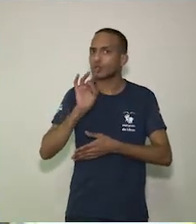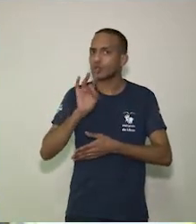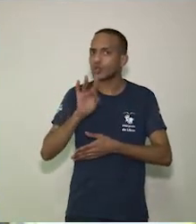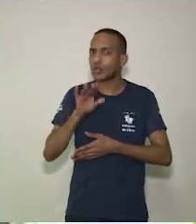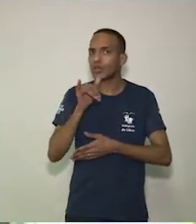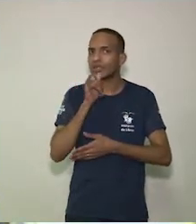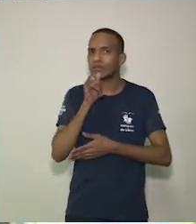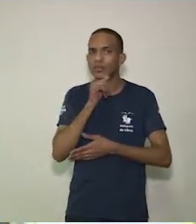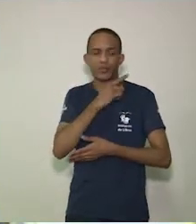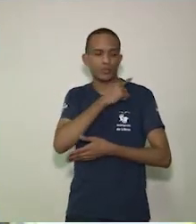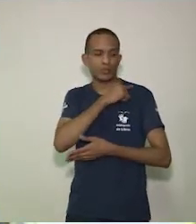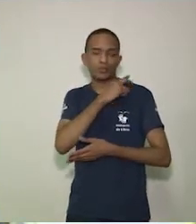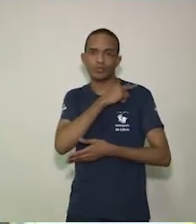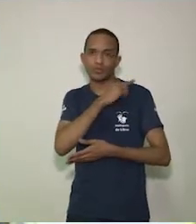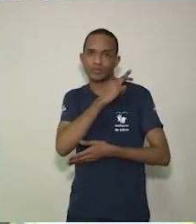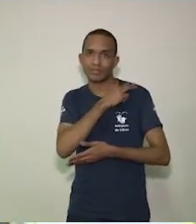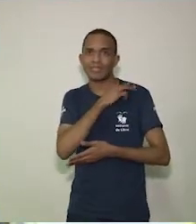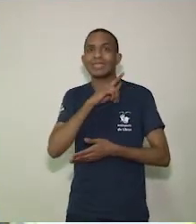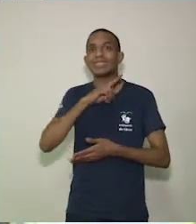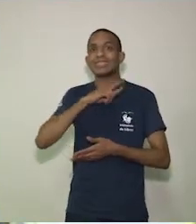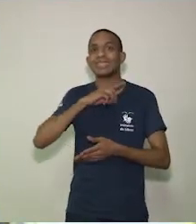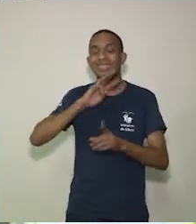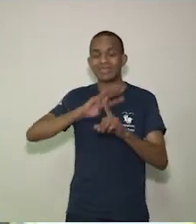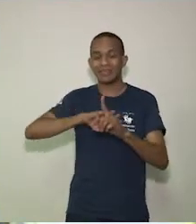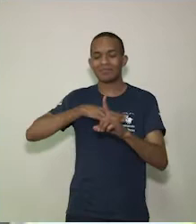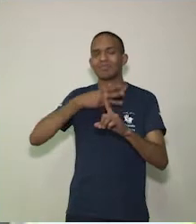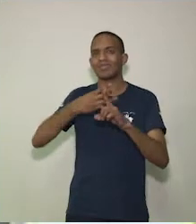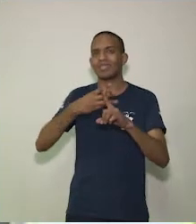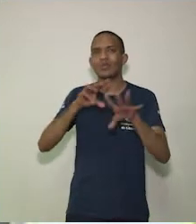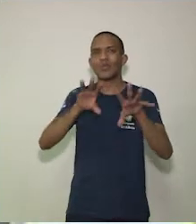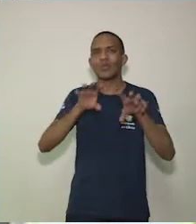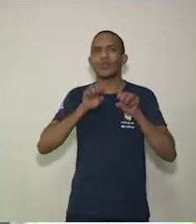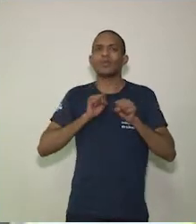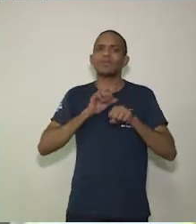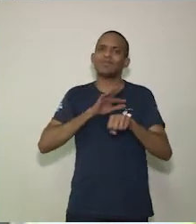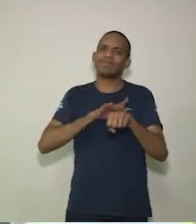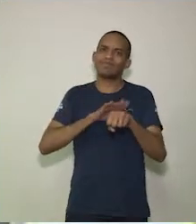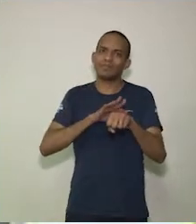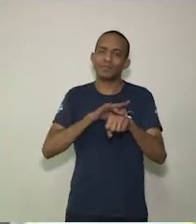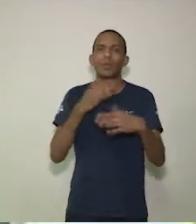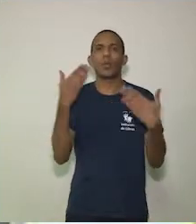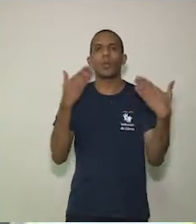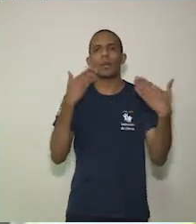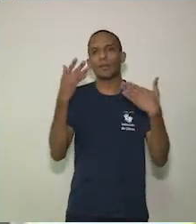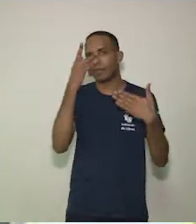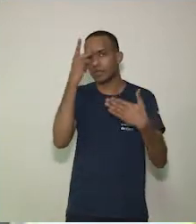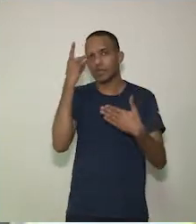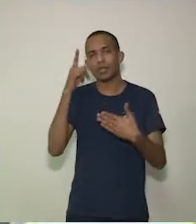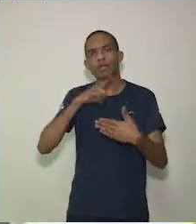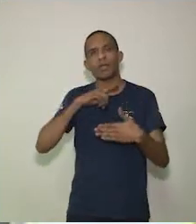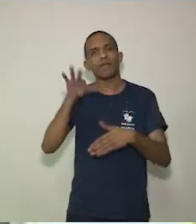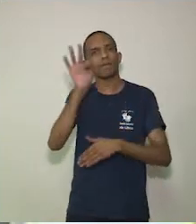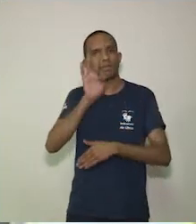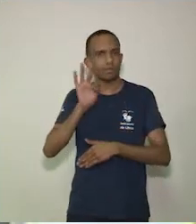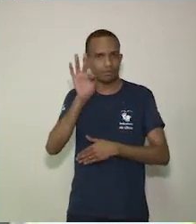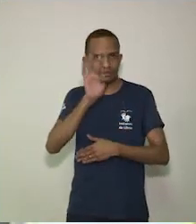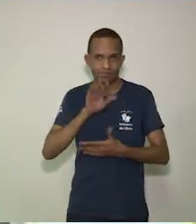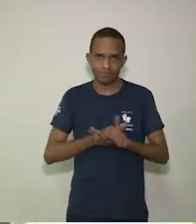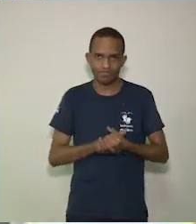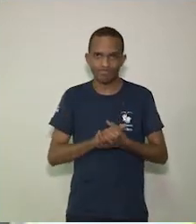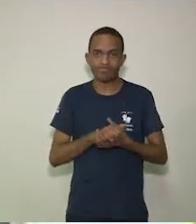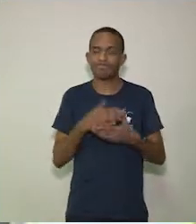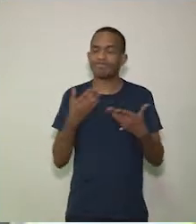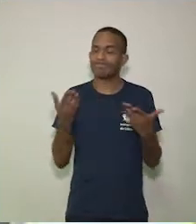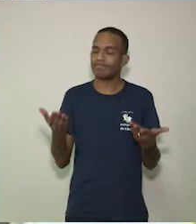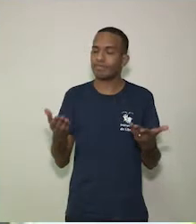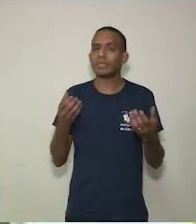ensino médio têm 3 vezes mais a doença do que aqueles que têm o ensino superior. Então é